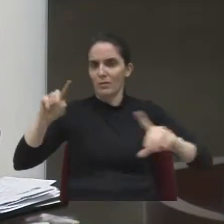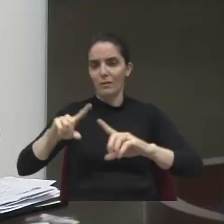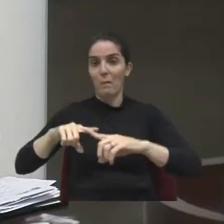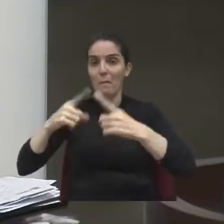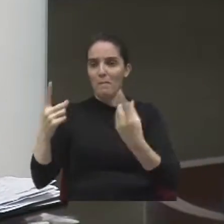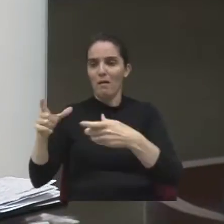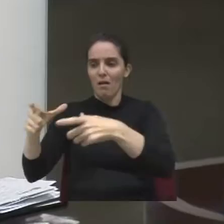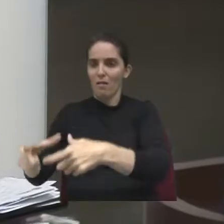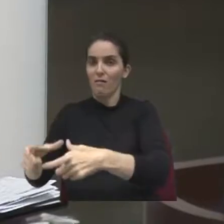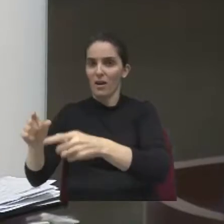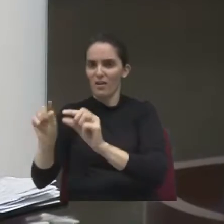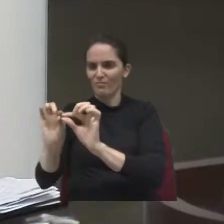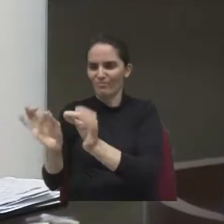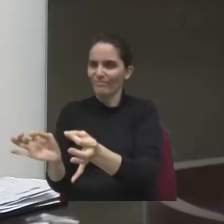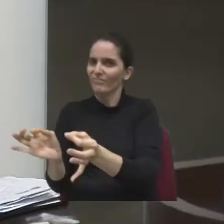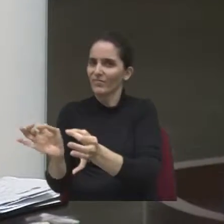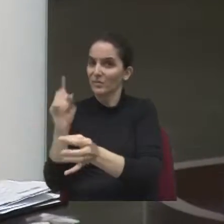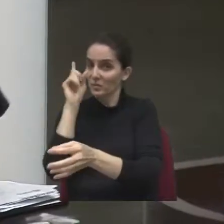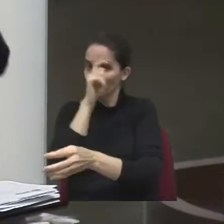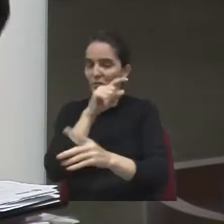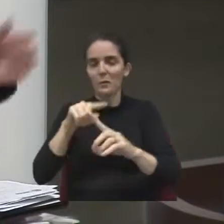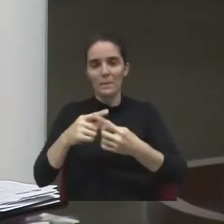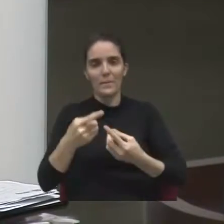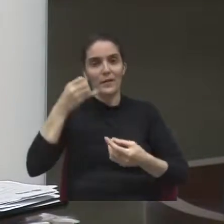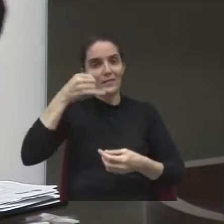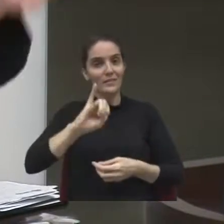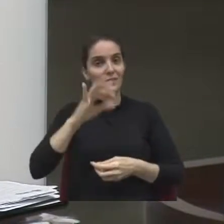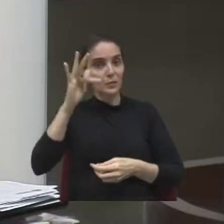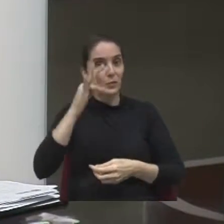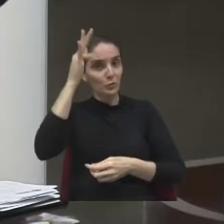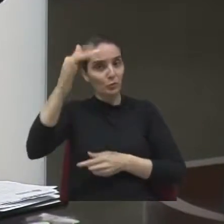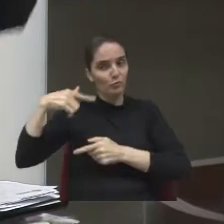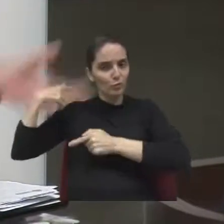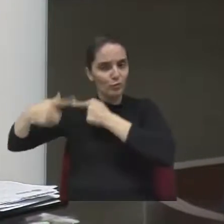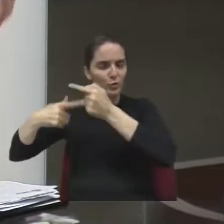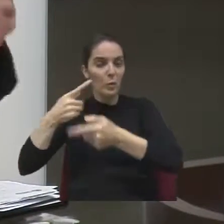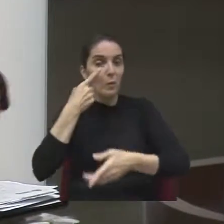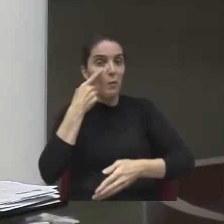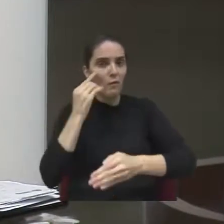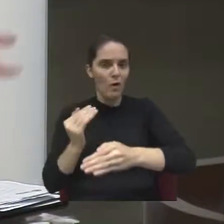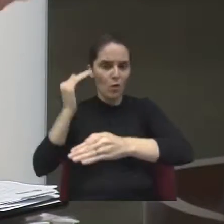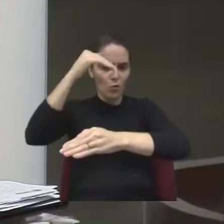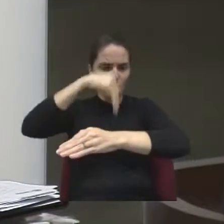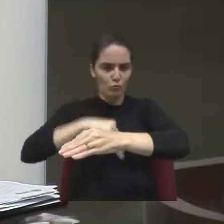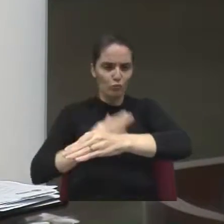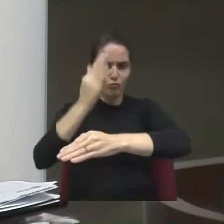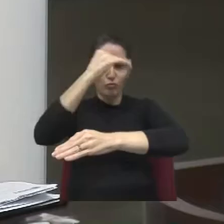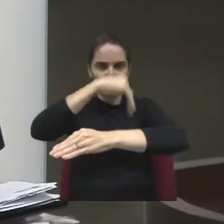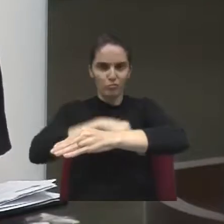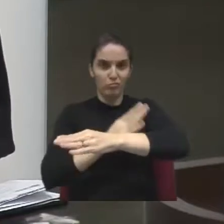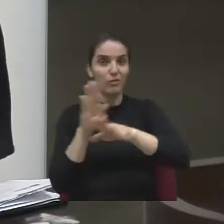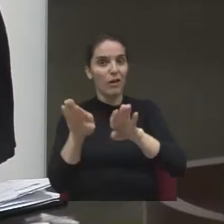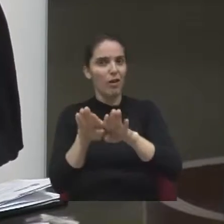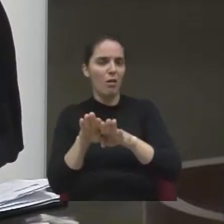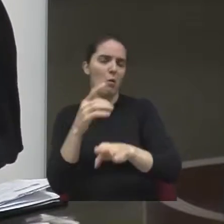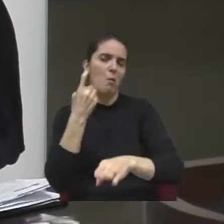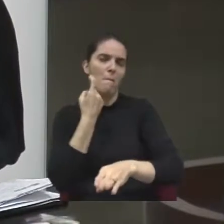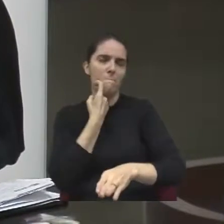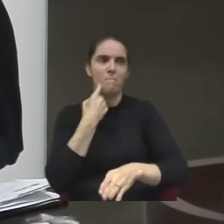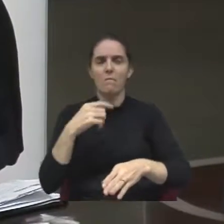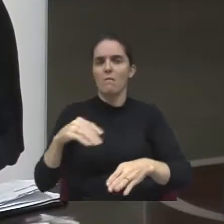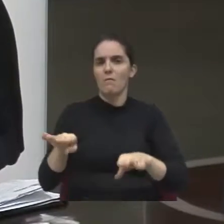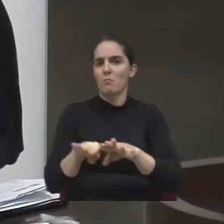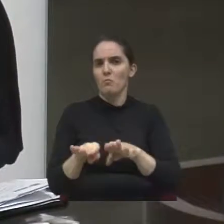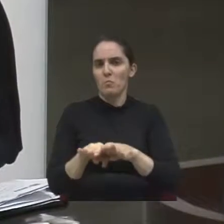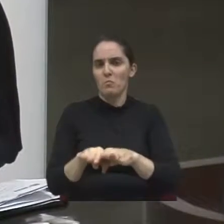que meus bisnetos vão poder ver as baleias, os golfinhos, os passarinhos, eu faço a opção